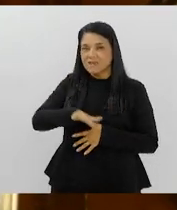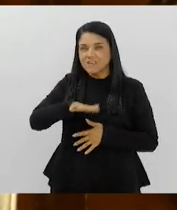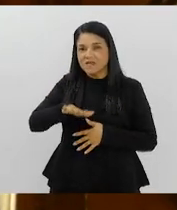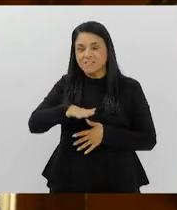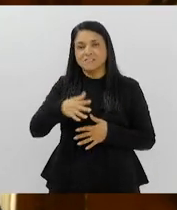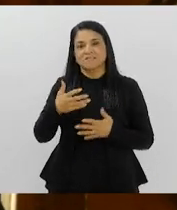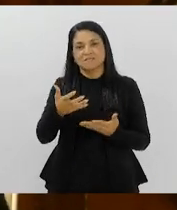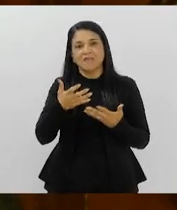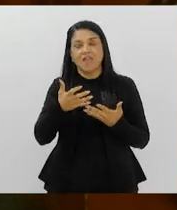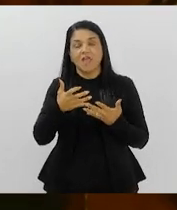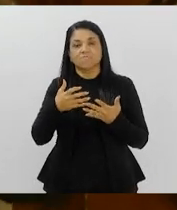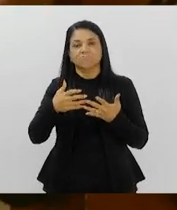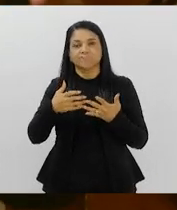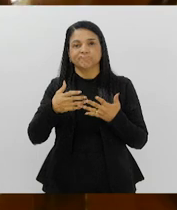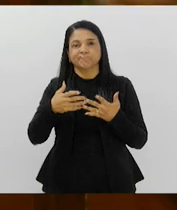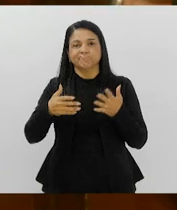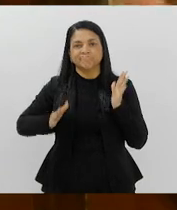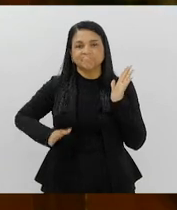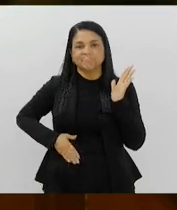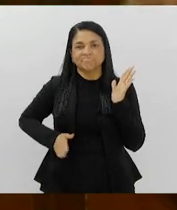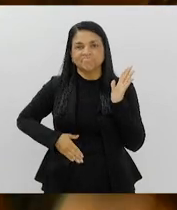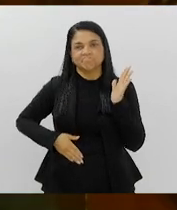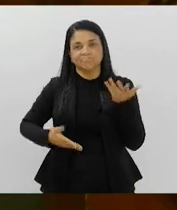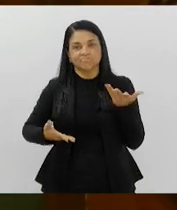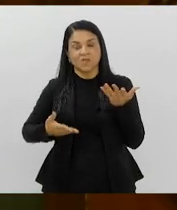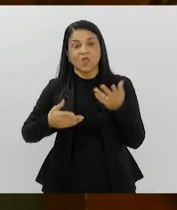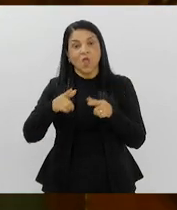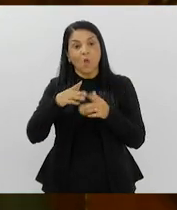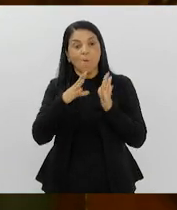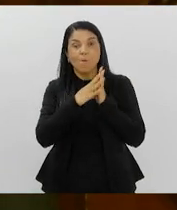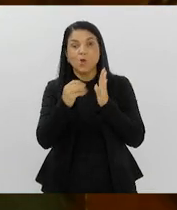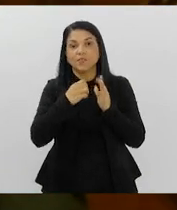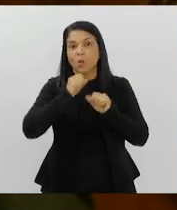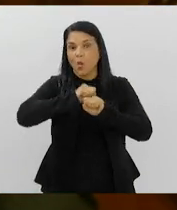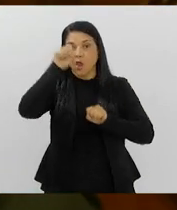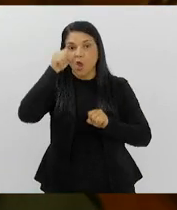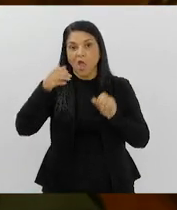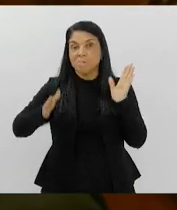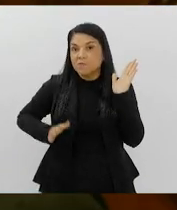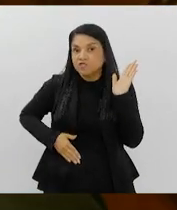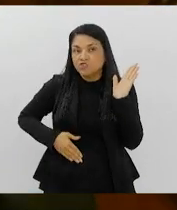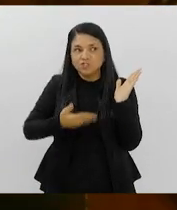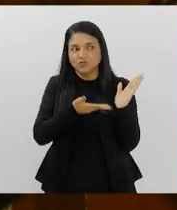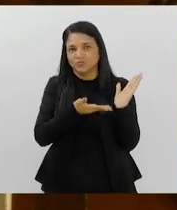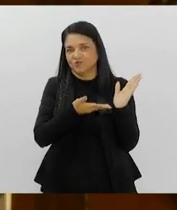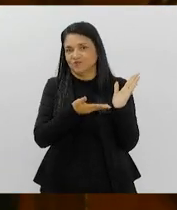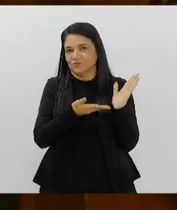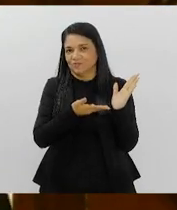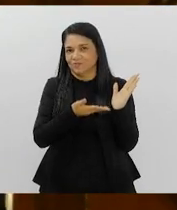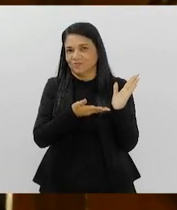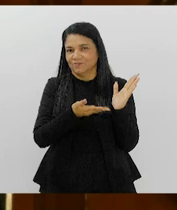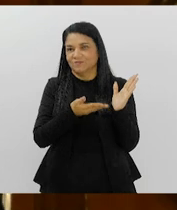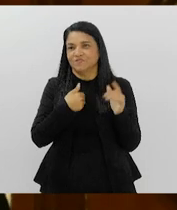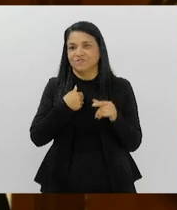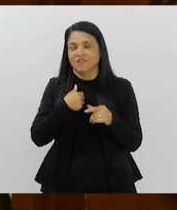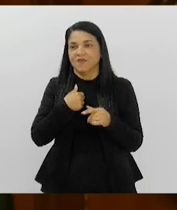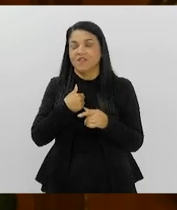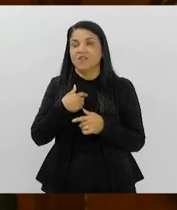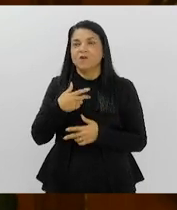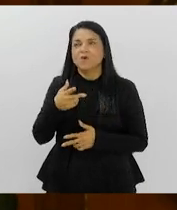traficante. Porque é o modelo de herói que eles têm. É o modelo de herói que eles têm. E eu ouvi na entrevista à